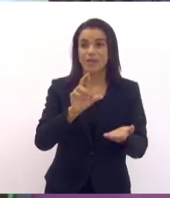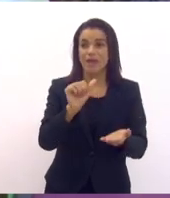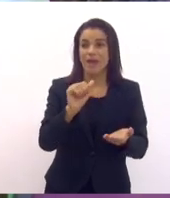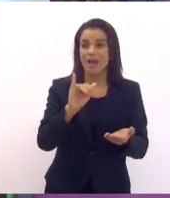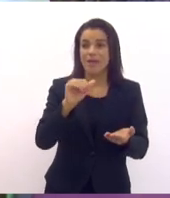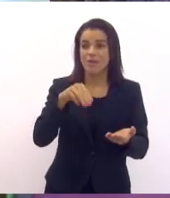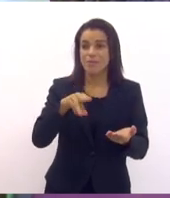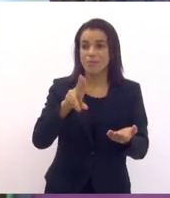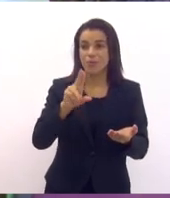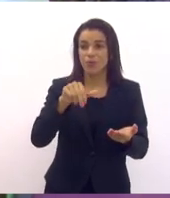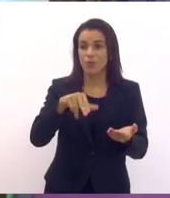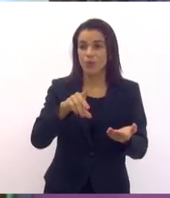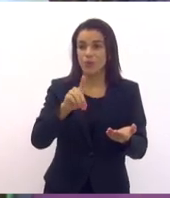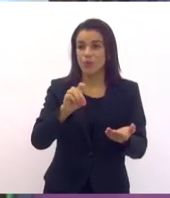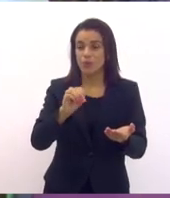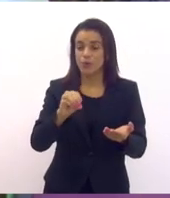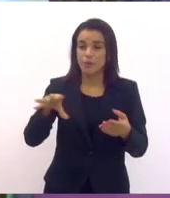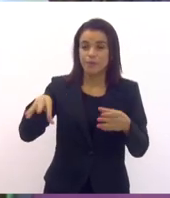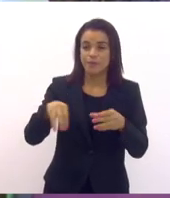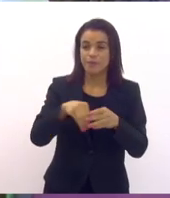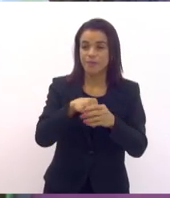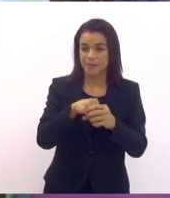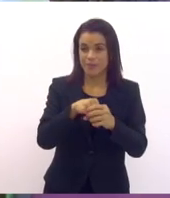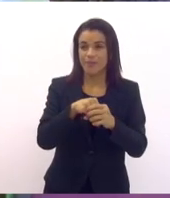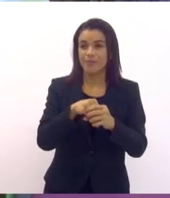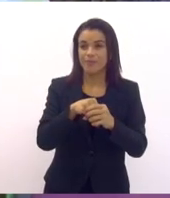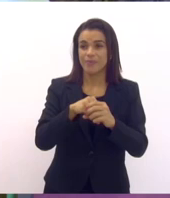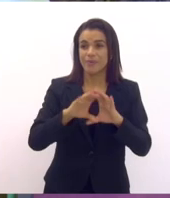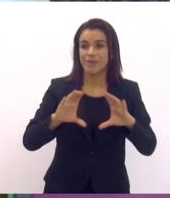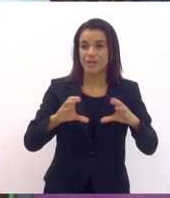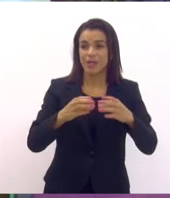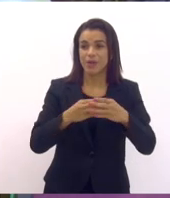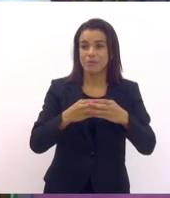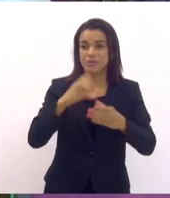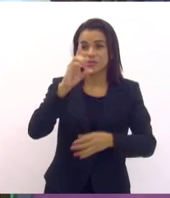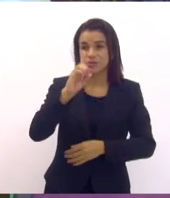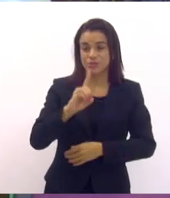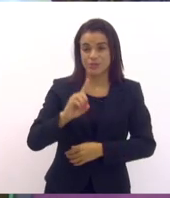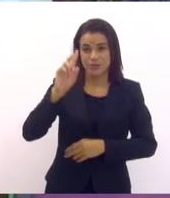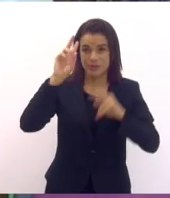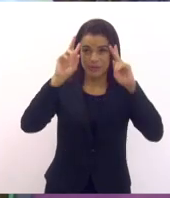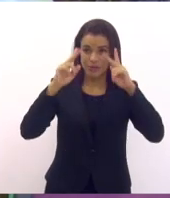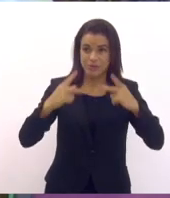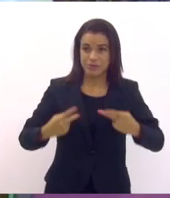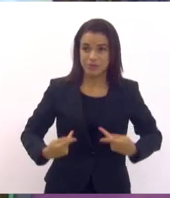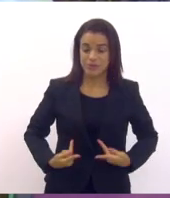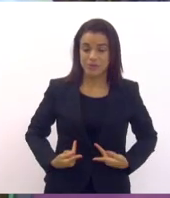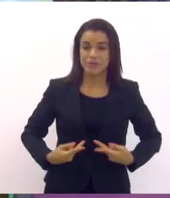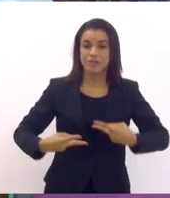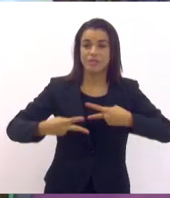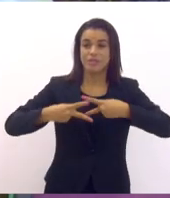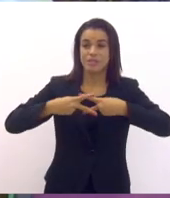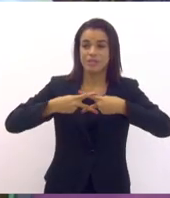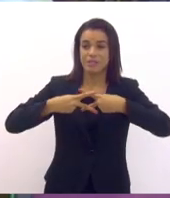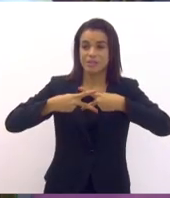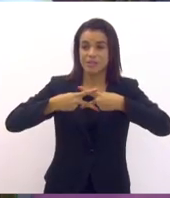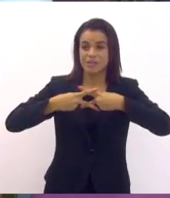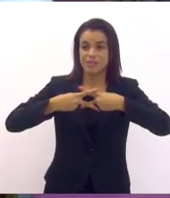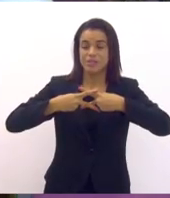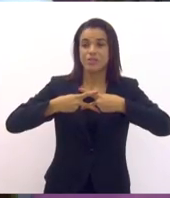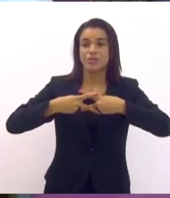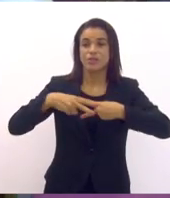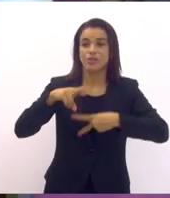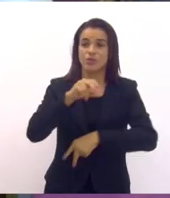Rosa eh integrante da Comissão de Direitos Humanos da Grande Loja Maçônica do Estado do Rio de